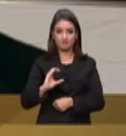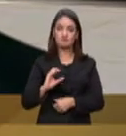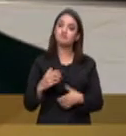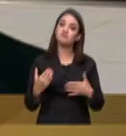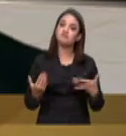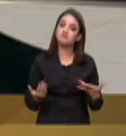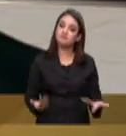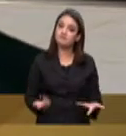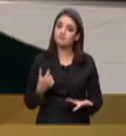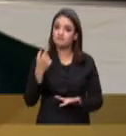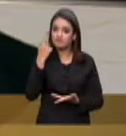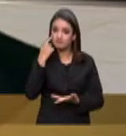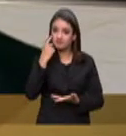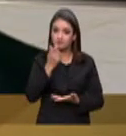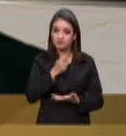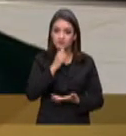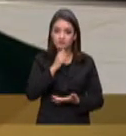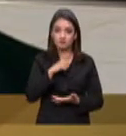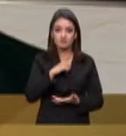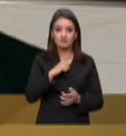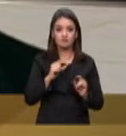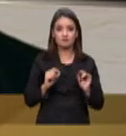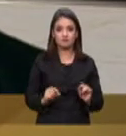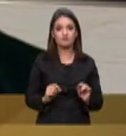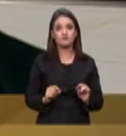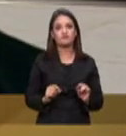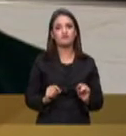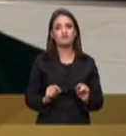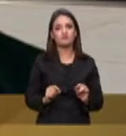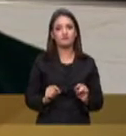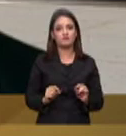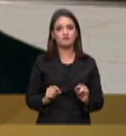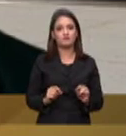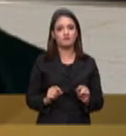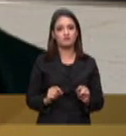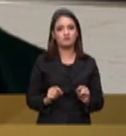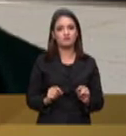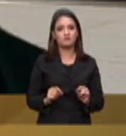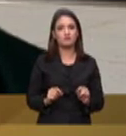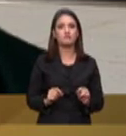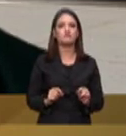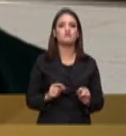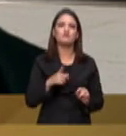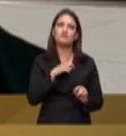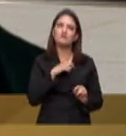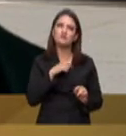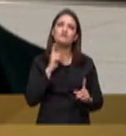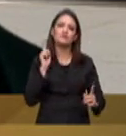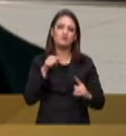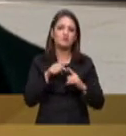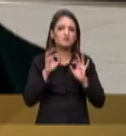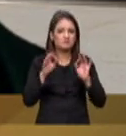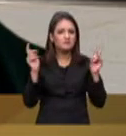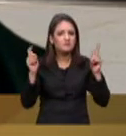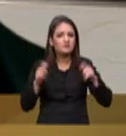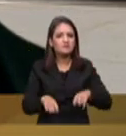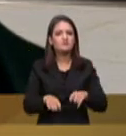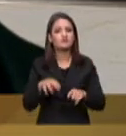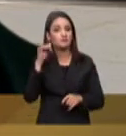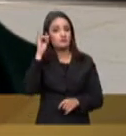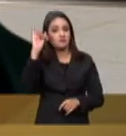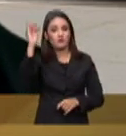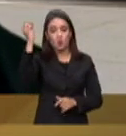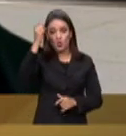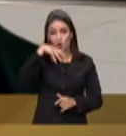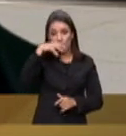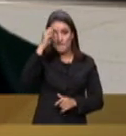que ainda são plenamente justificáveis para coibir o exercício